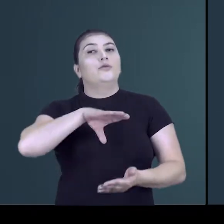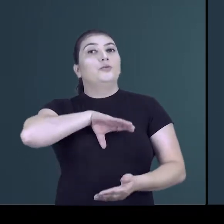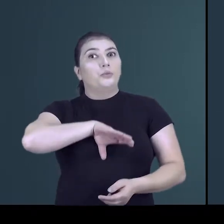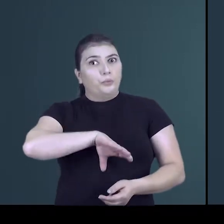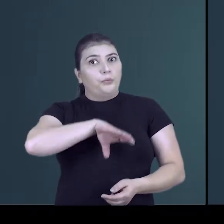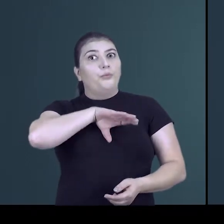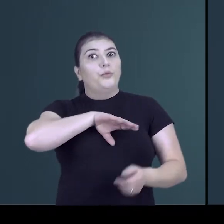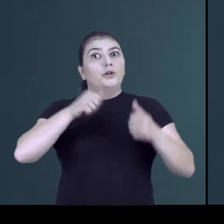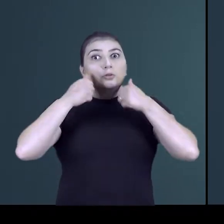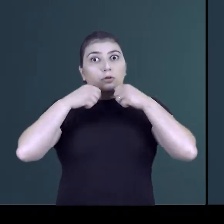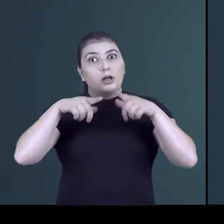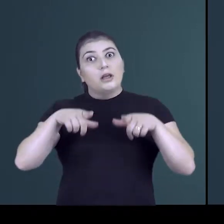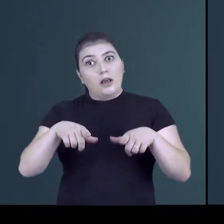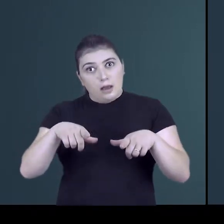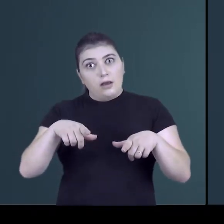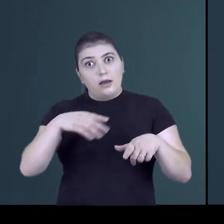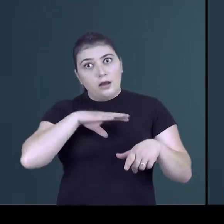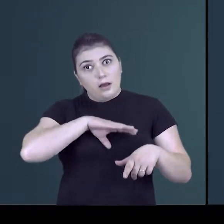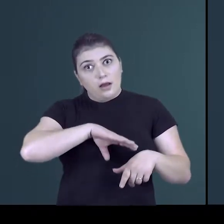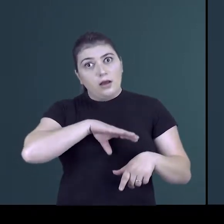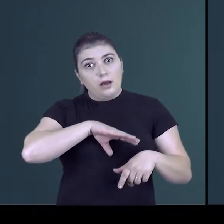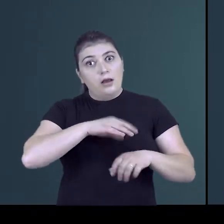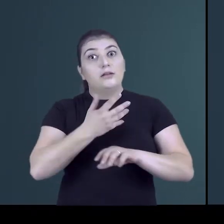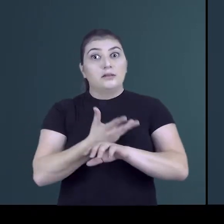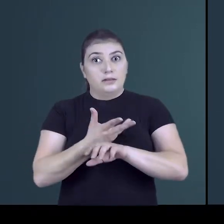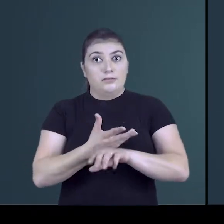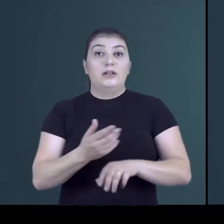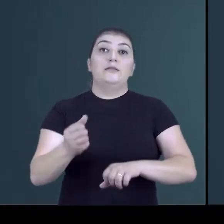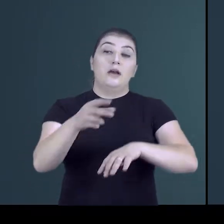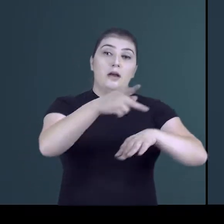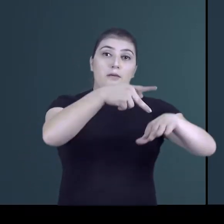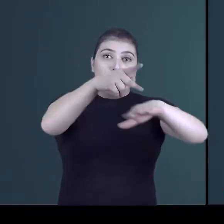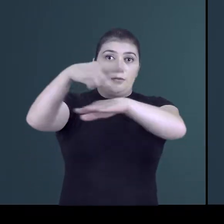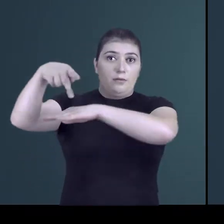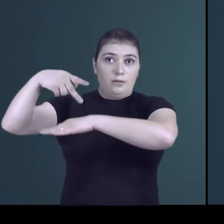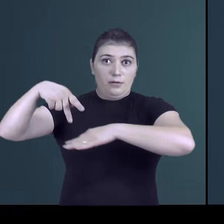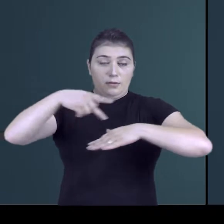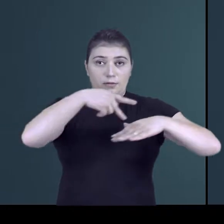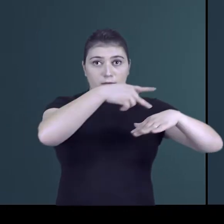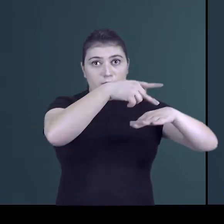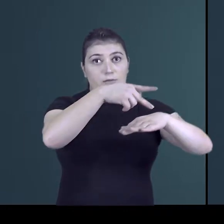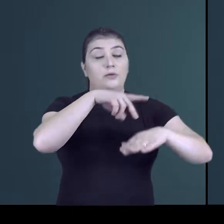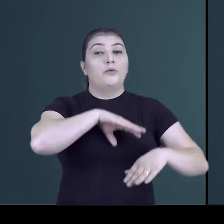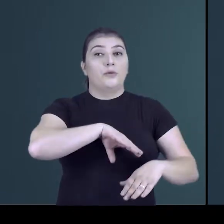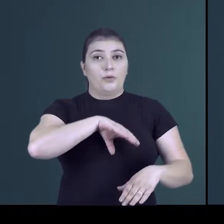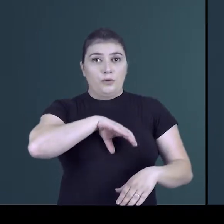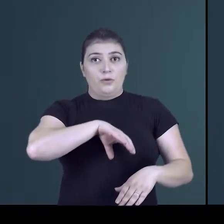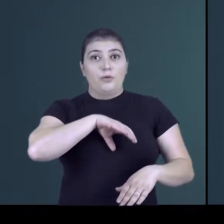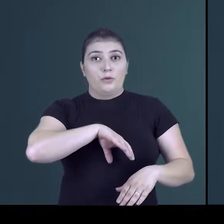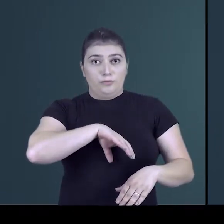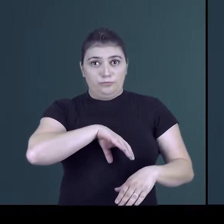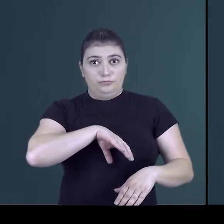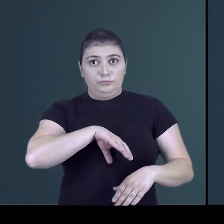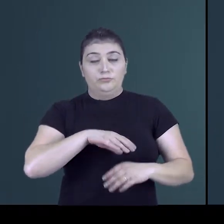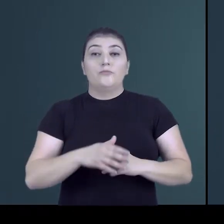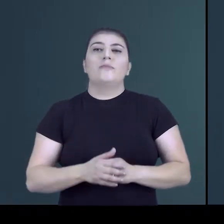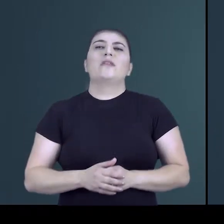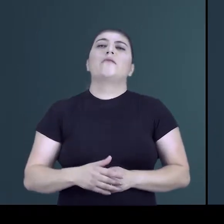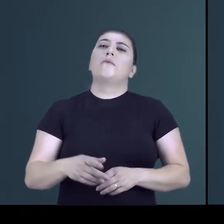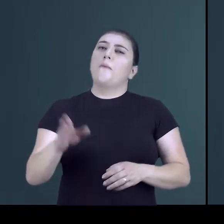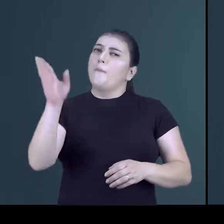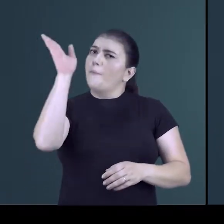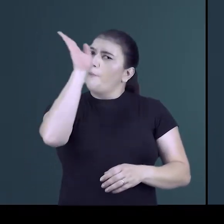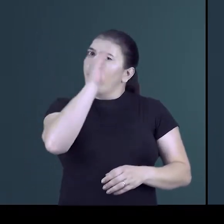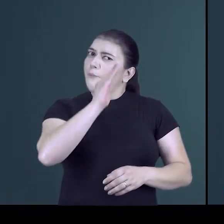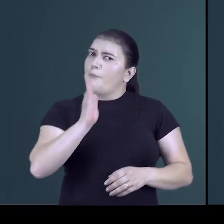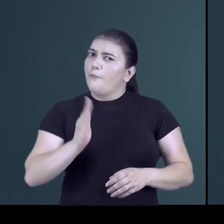portuguesa. Quando olhamos a língua portuguesa, os 8 países que utilizam a língua portuguesa enquanto idioma oficial, o